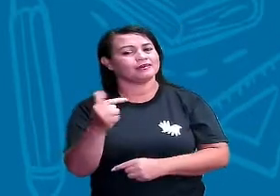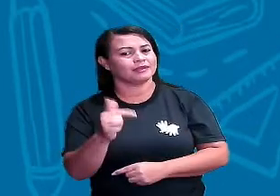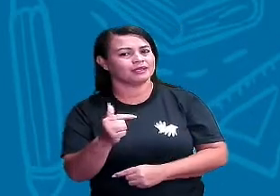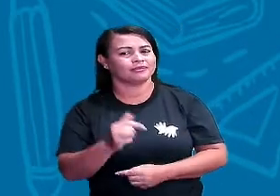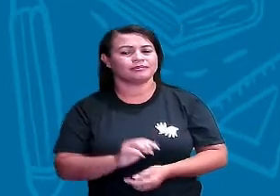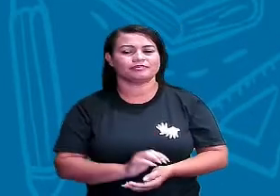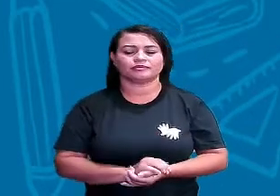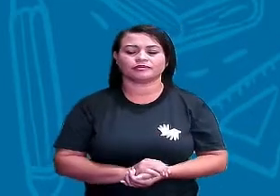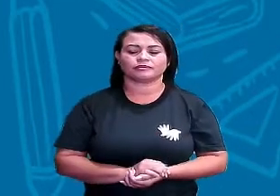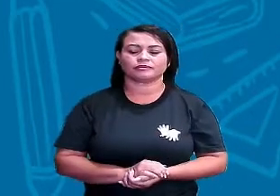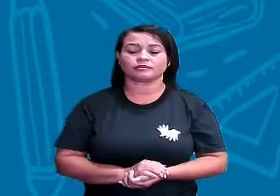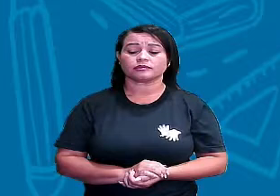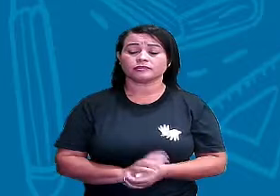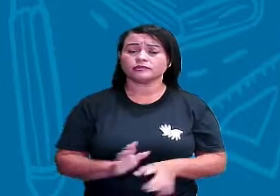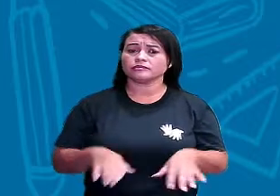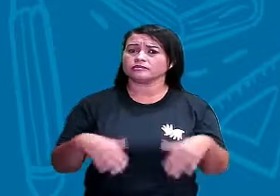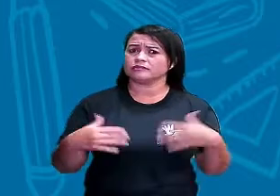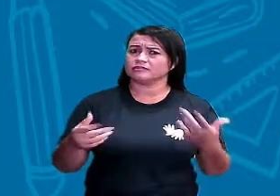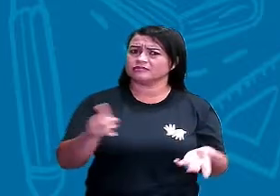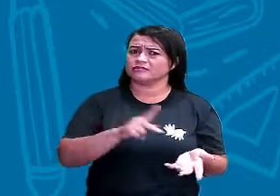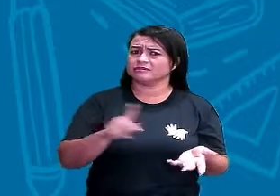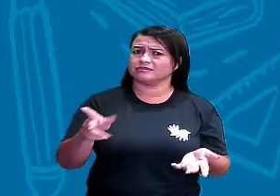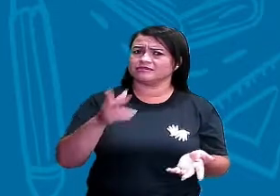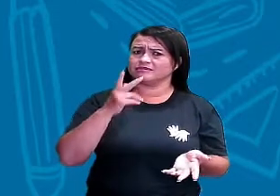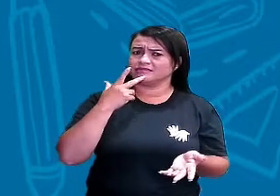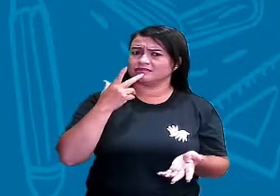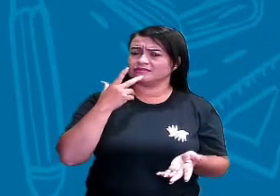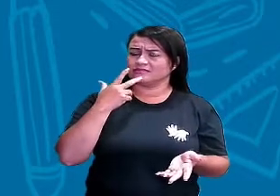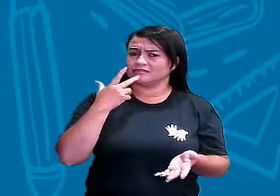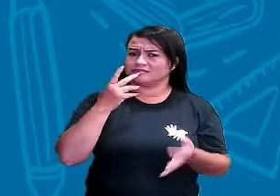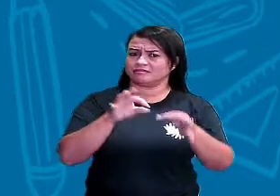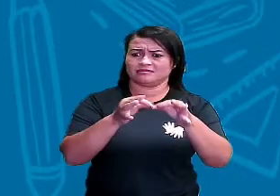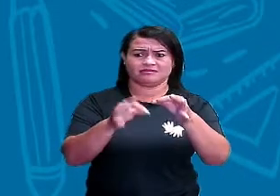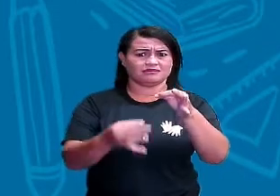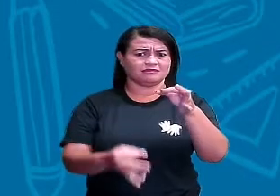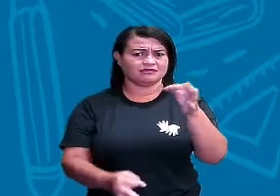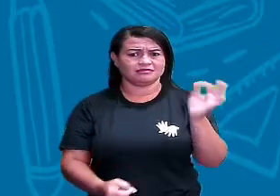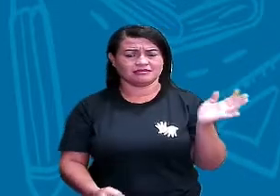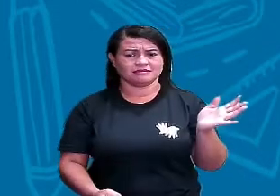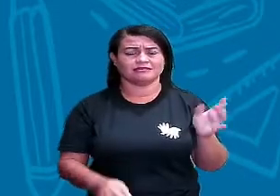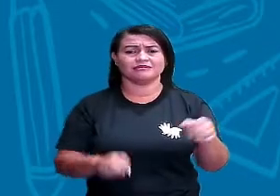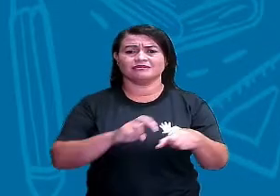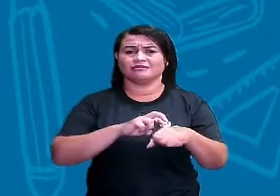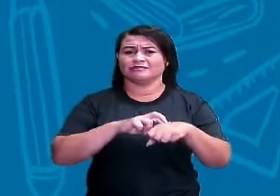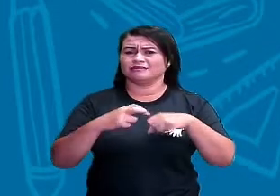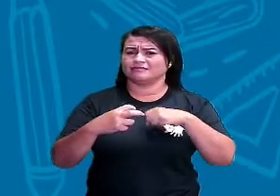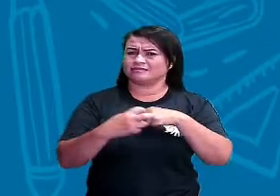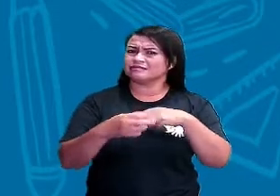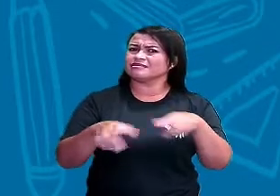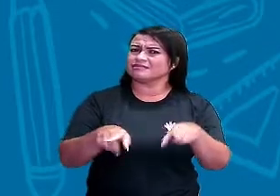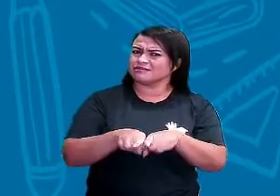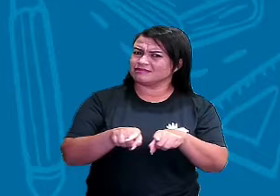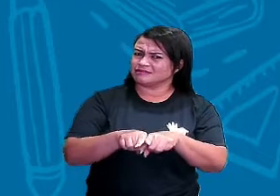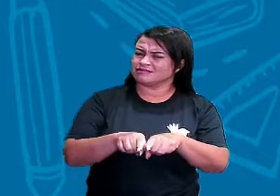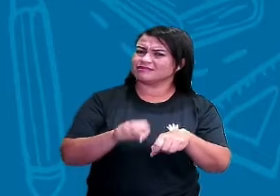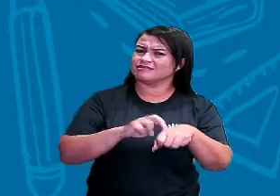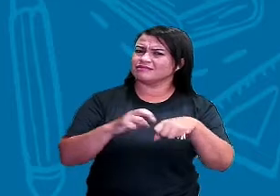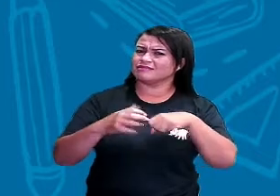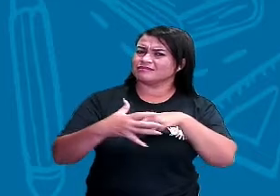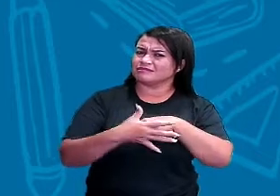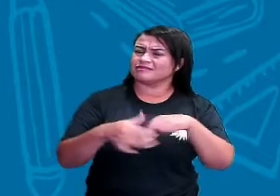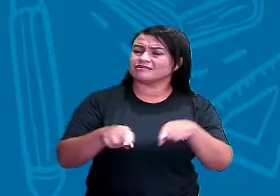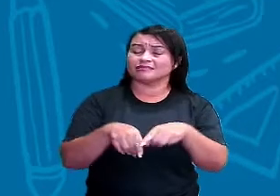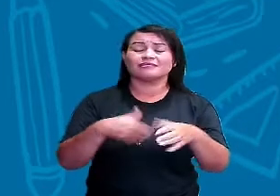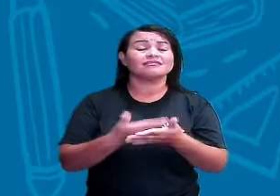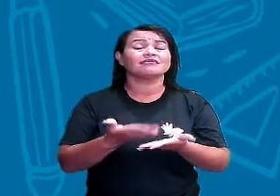certo? Professora, a senhora falou do Covid e eu não entendi ainda nossa aula de